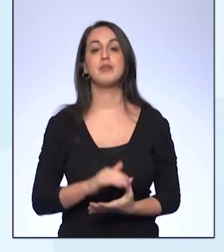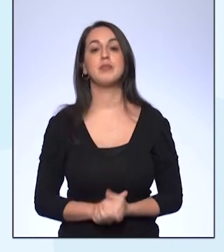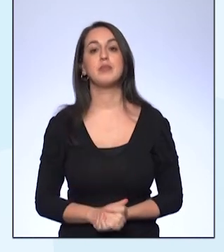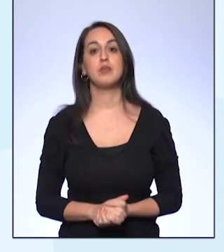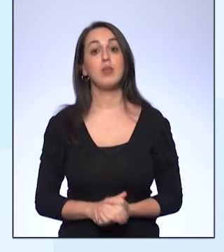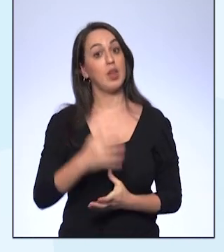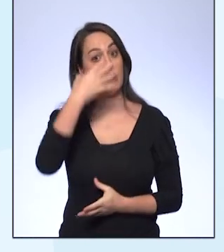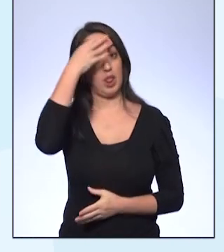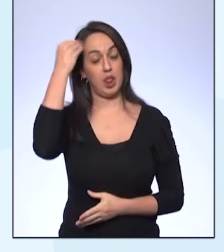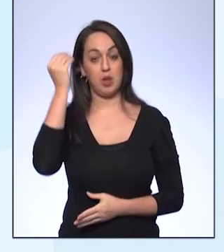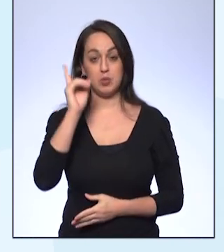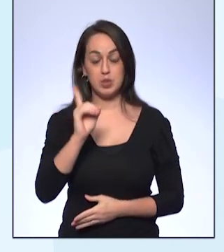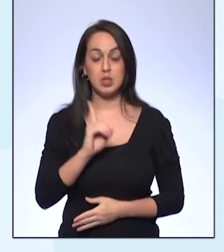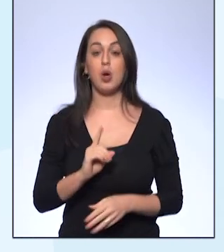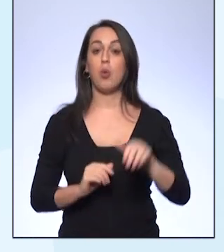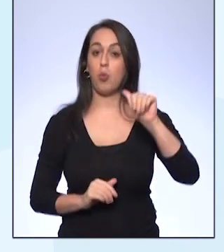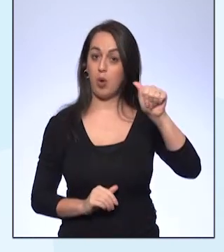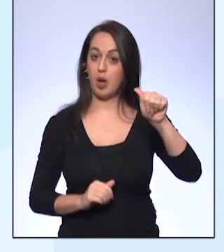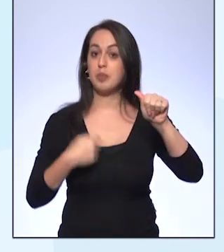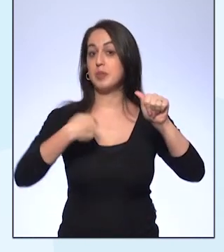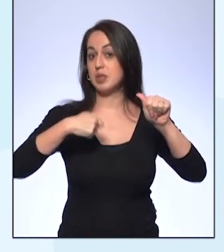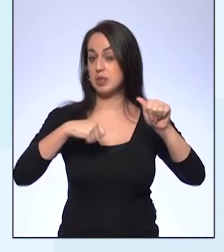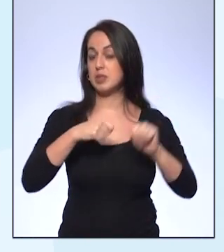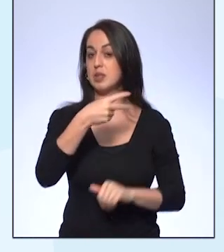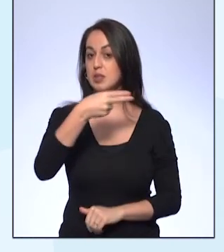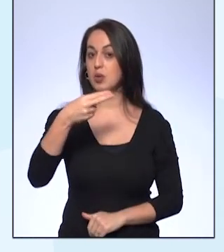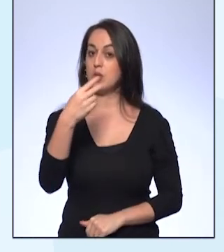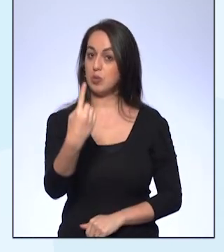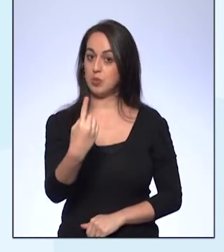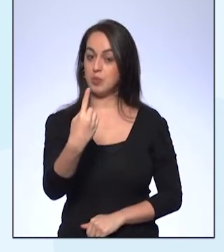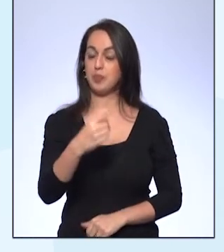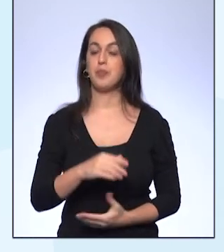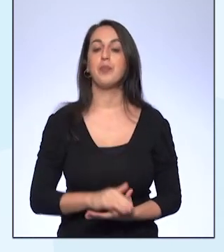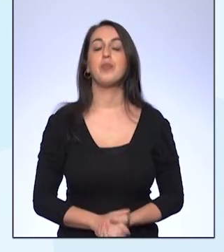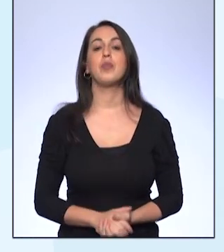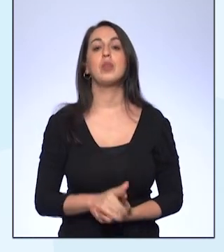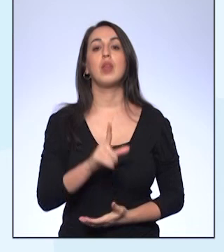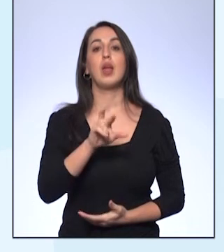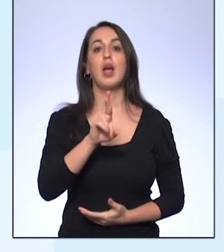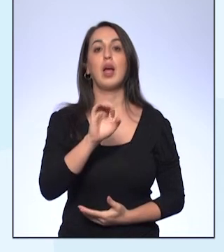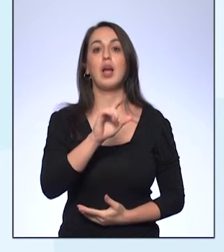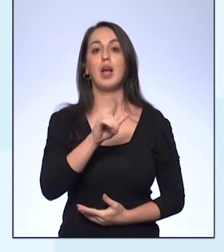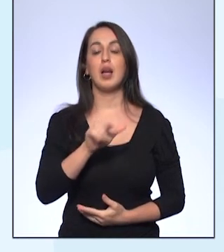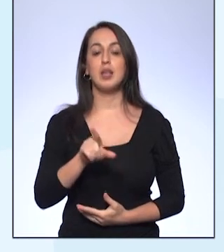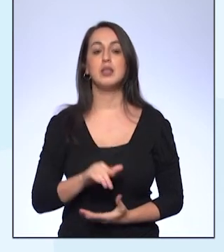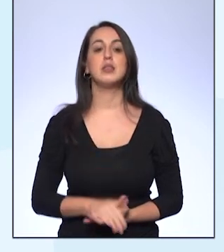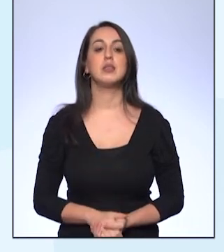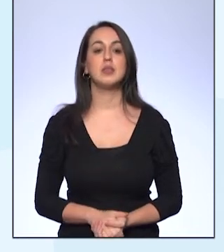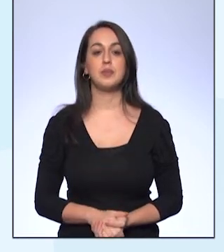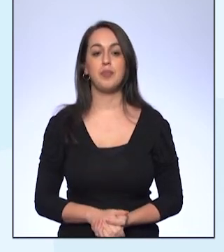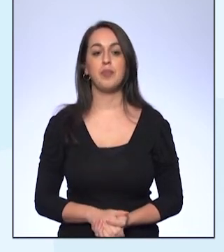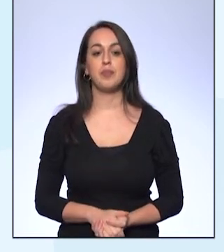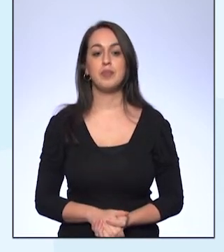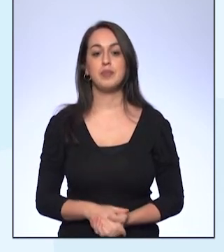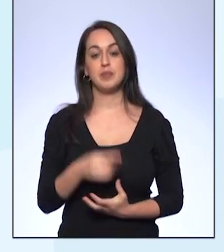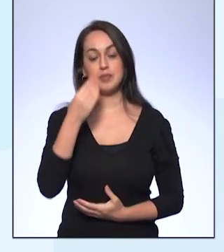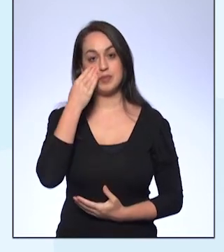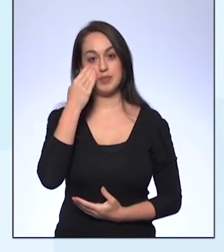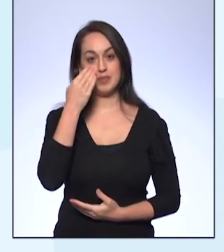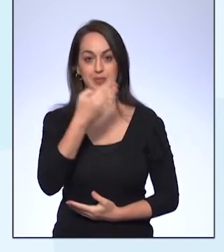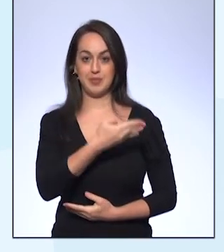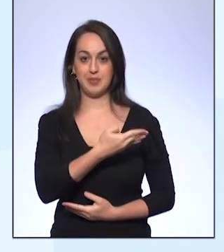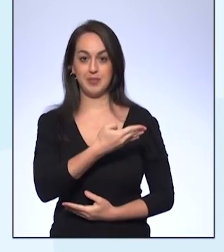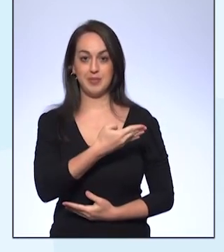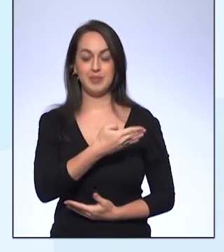esqueça disso, hein? O a tem que valer 1. E raízes R1, R2, R3 e